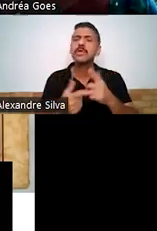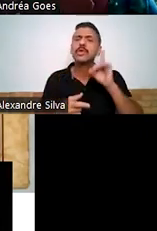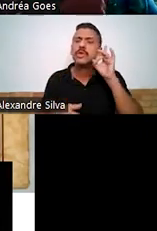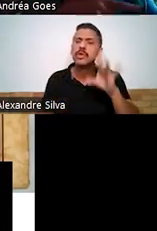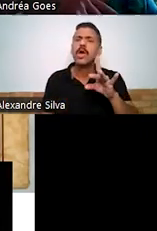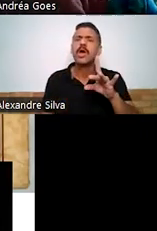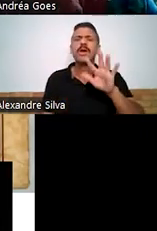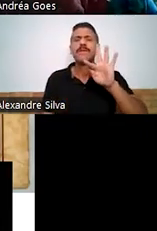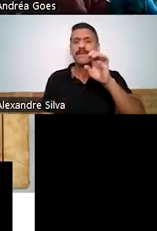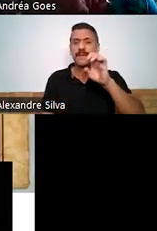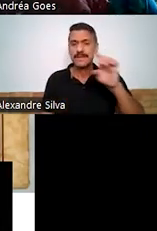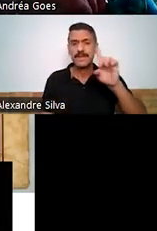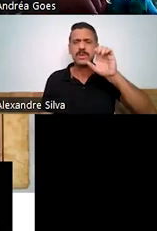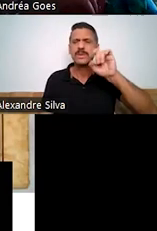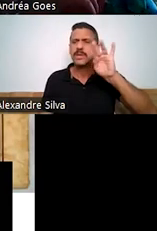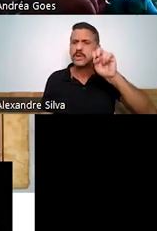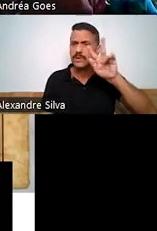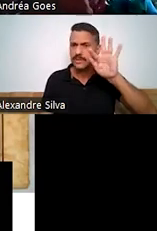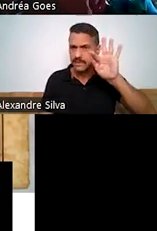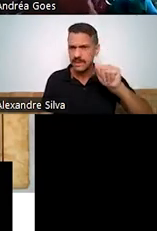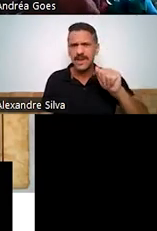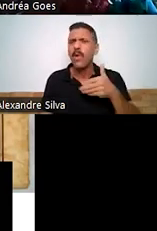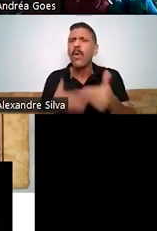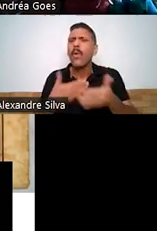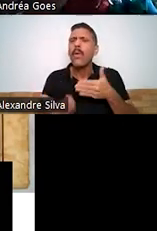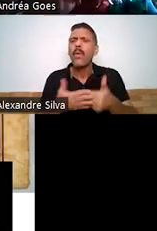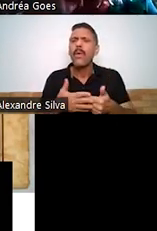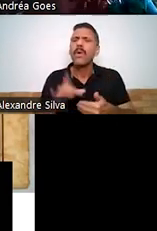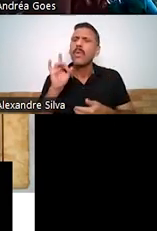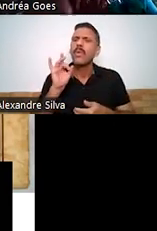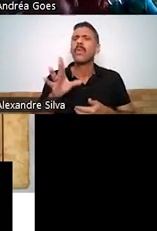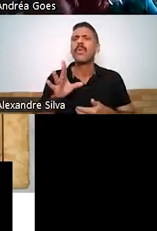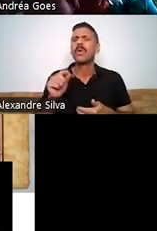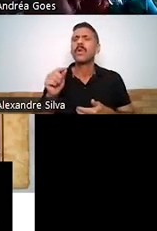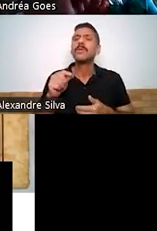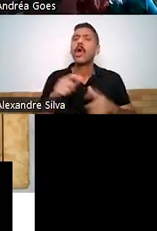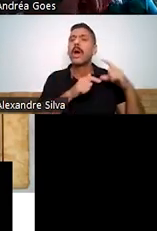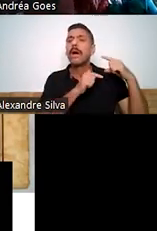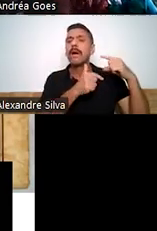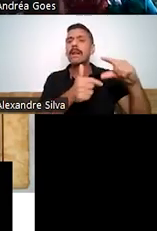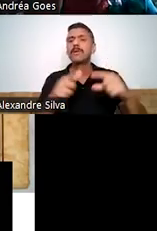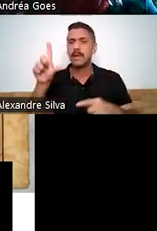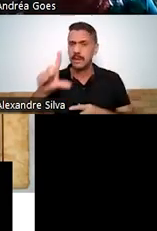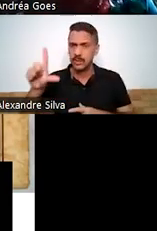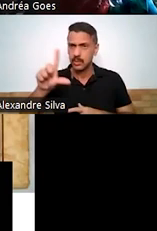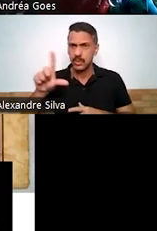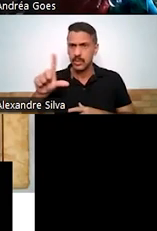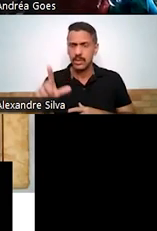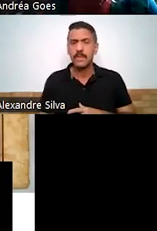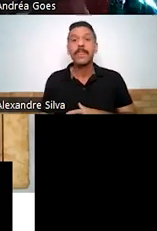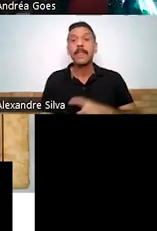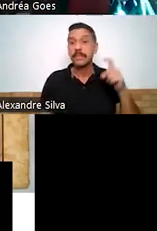científica? Por que não trazer literatura, qualquer que seja a literatura, clássicos da literatura, no caso? Então, eu tinha acabado de ler O Tempo e o